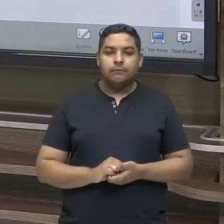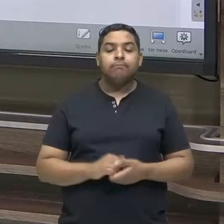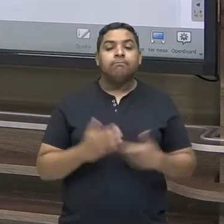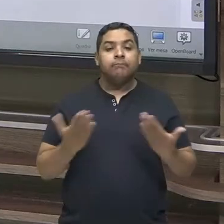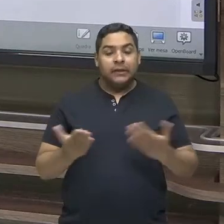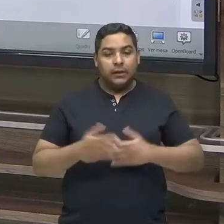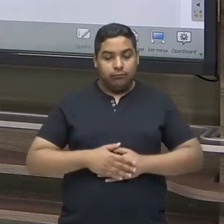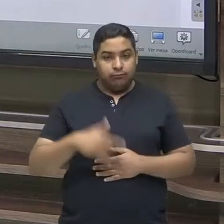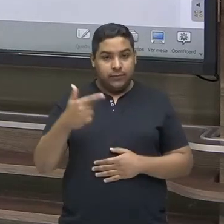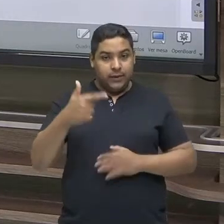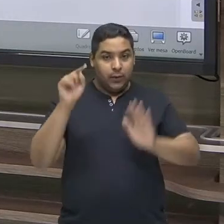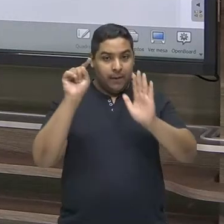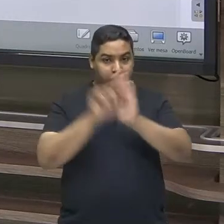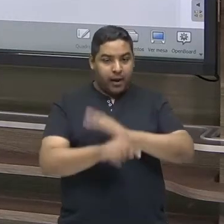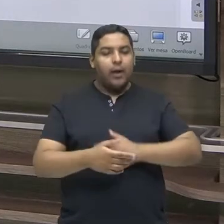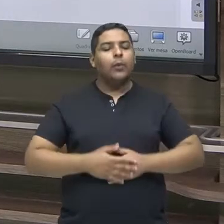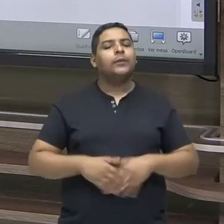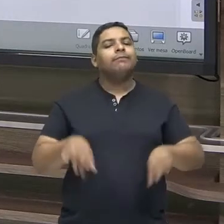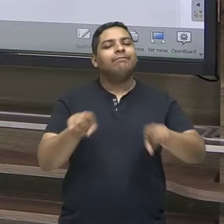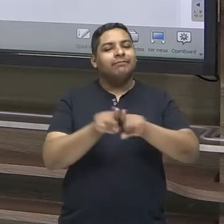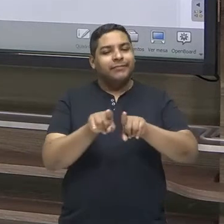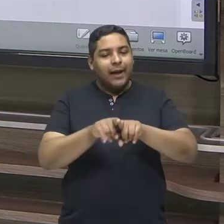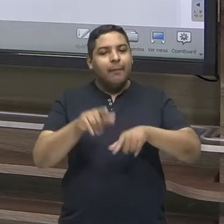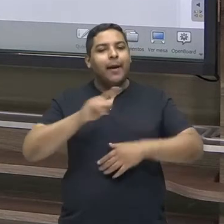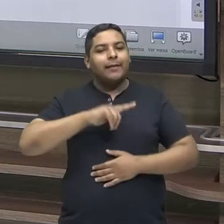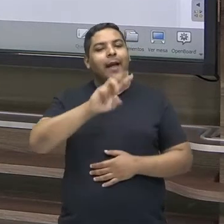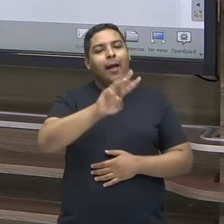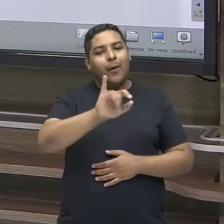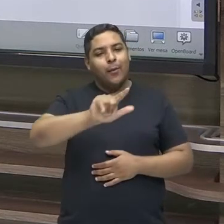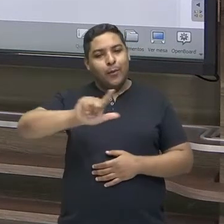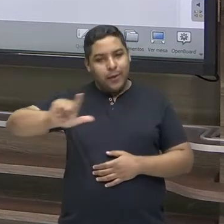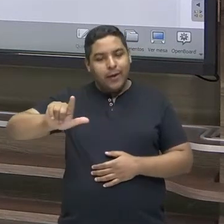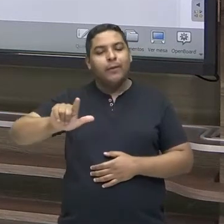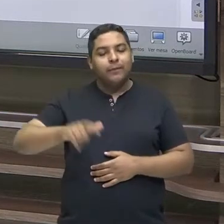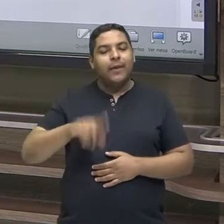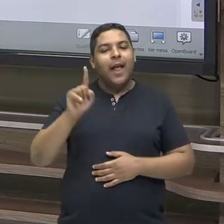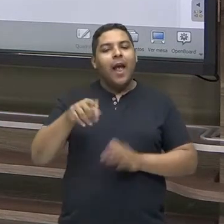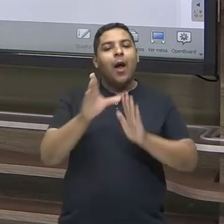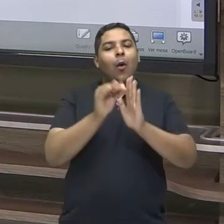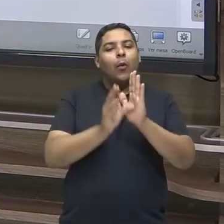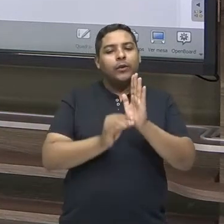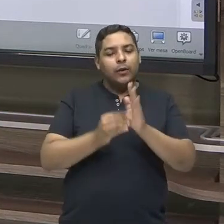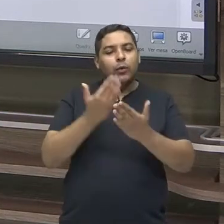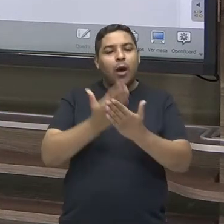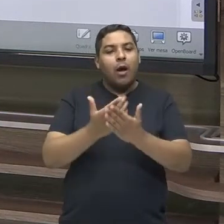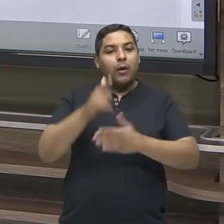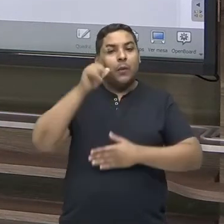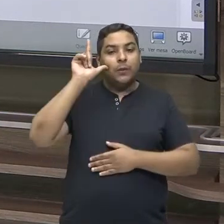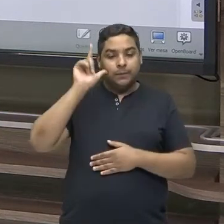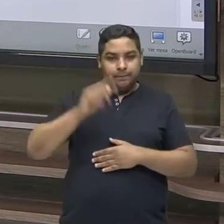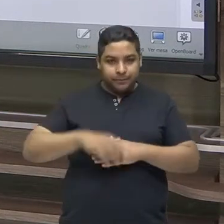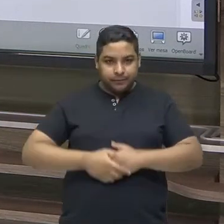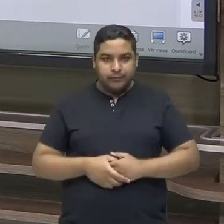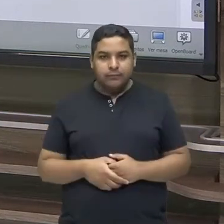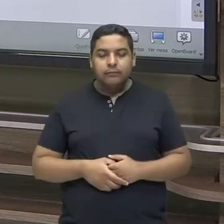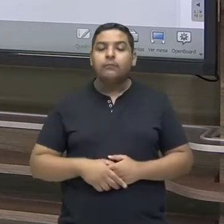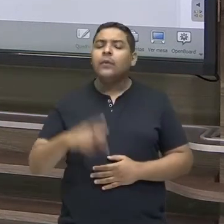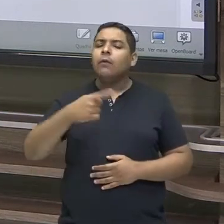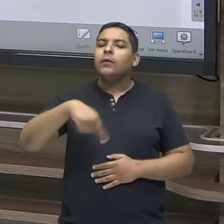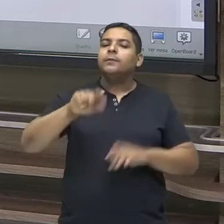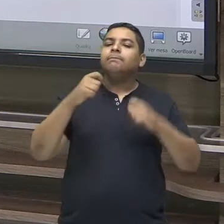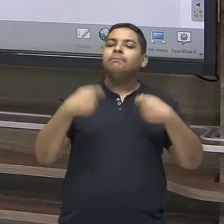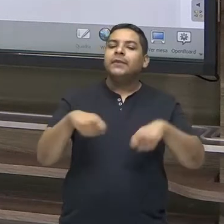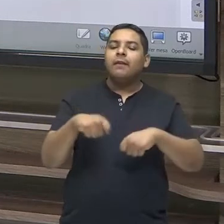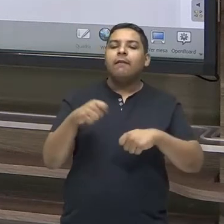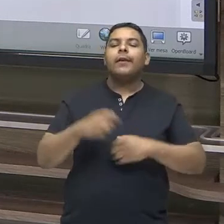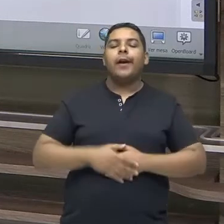Então, gente, essa segunda questão aí também trabalhando aí, né, com will, que foi o conteúdo da nossa aula anterior, só que agora vocês tinham aí que encontrar a